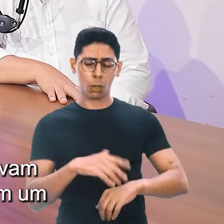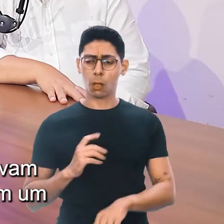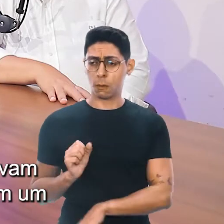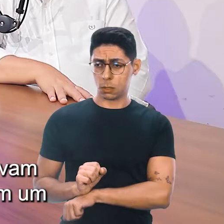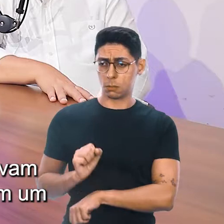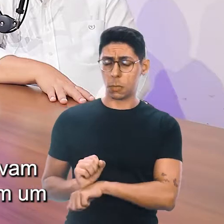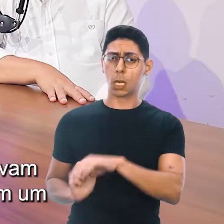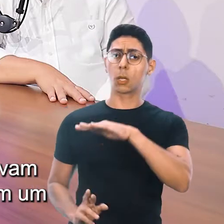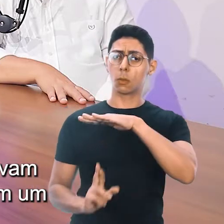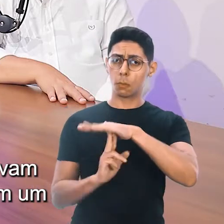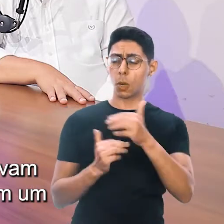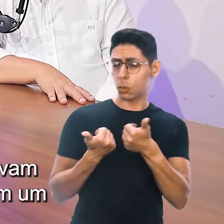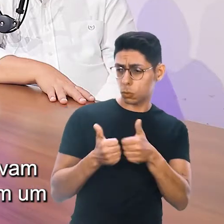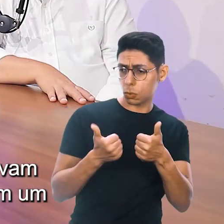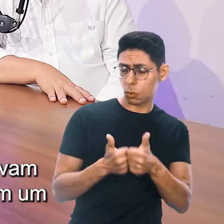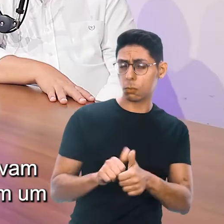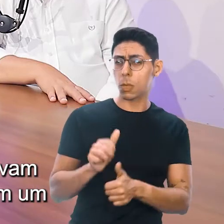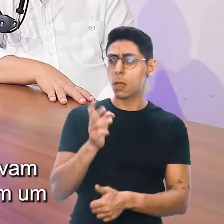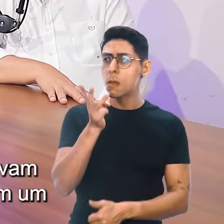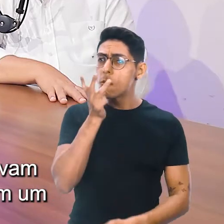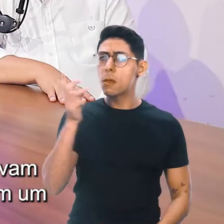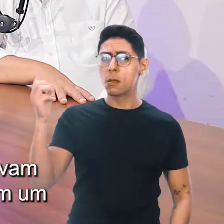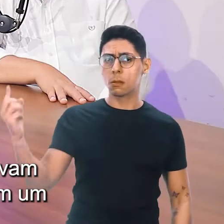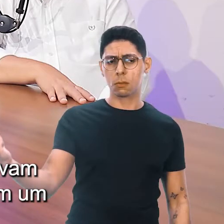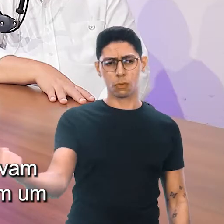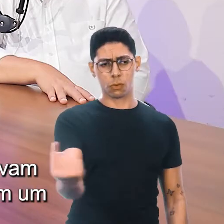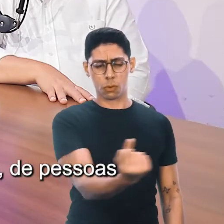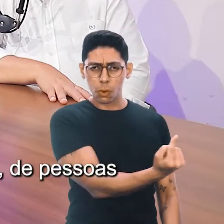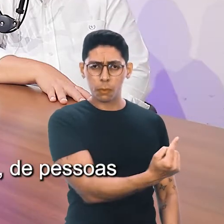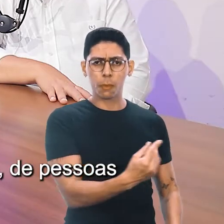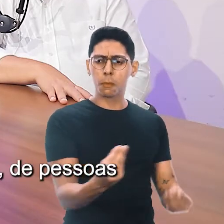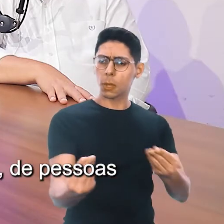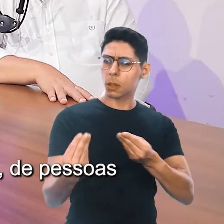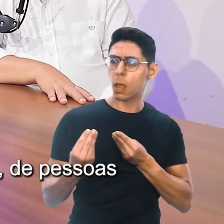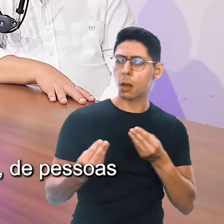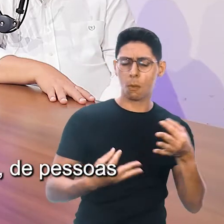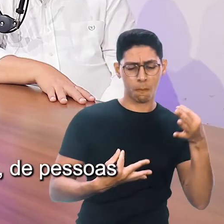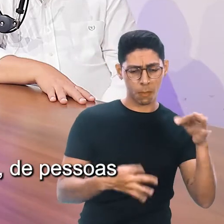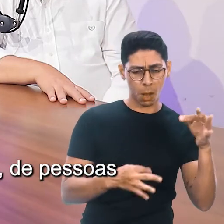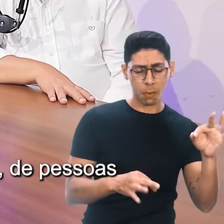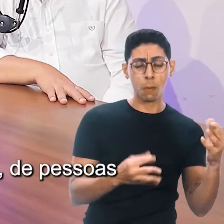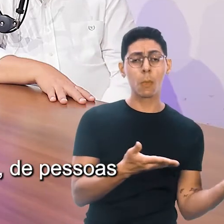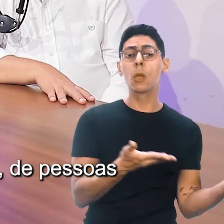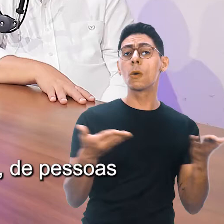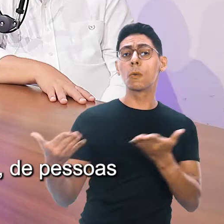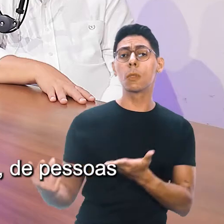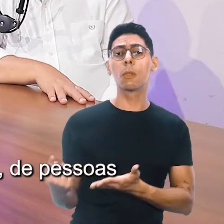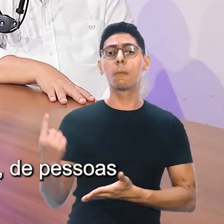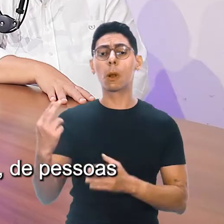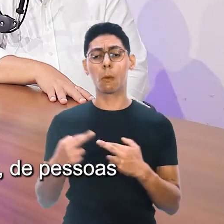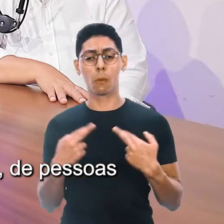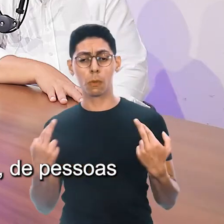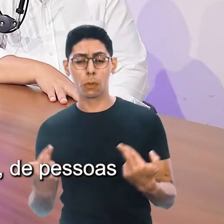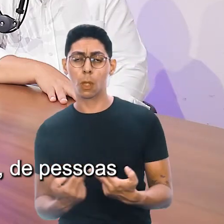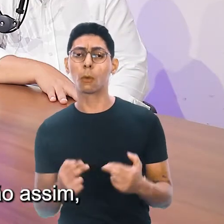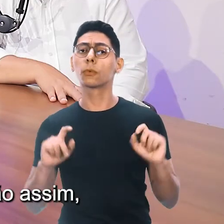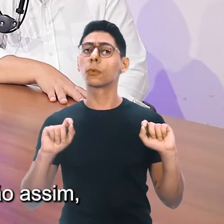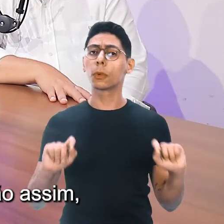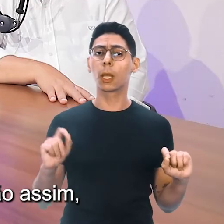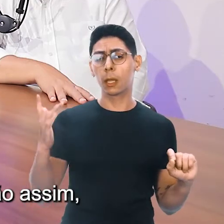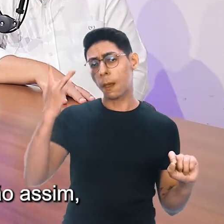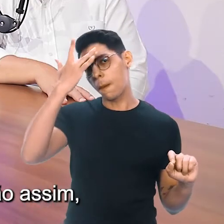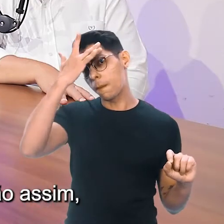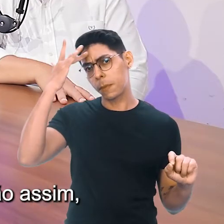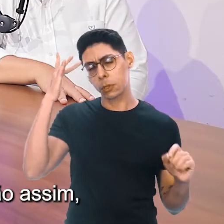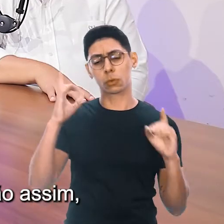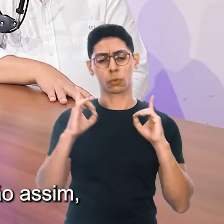elas estavam passando na perua Kombi, e me entregaram um folhetinho me convidando para uma reunião, Antônio, de pessoas com deficiência. Eu